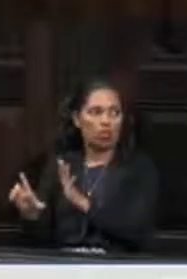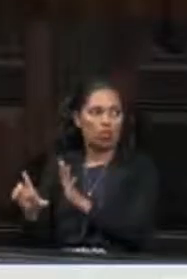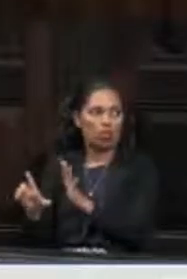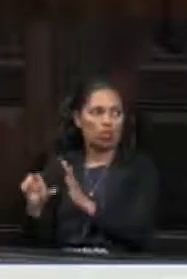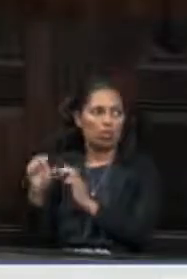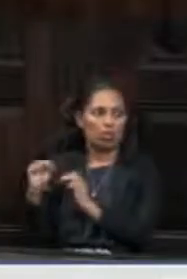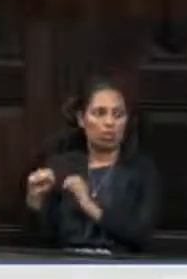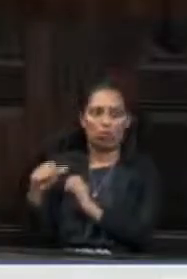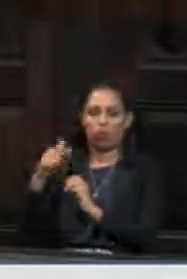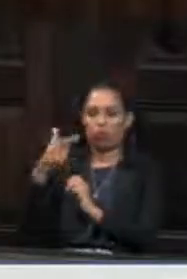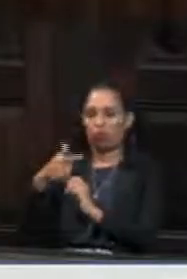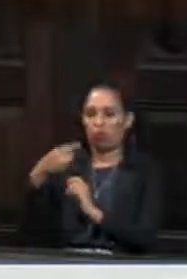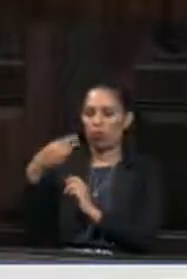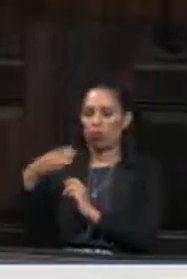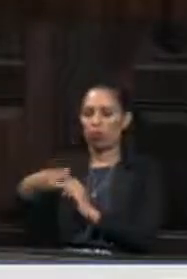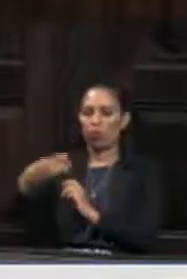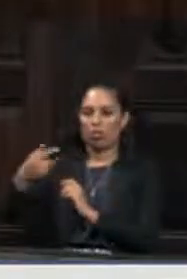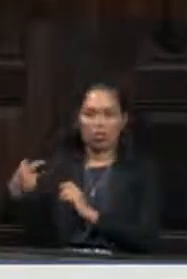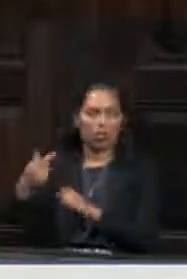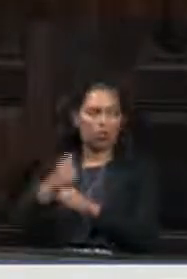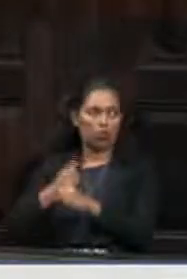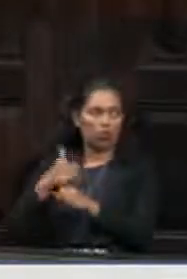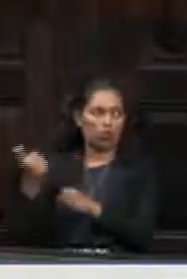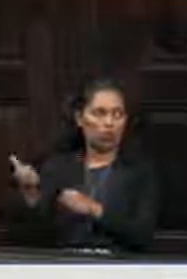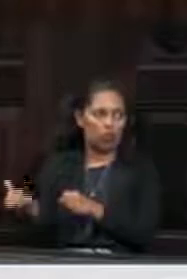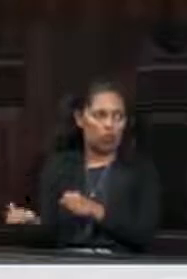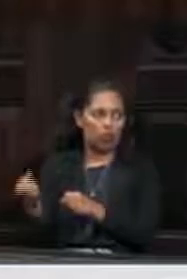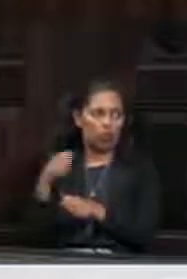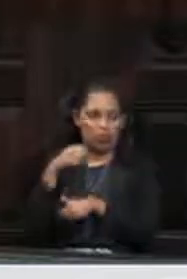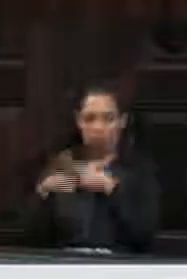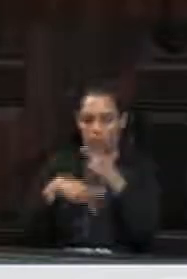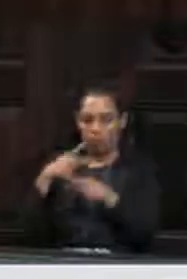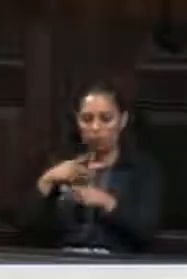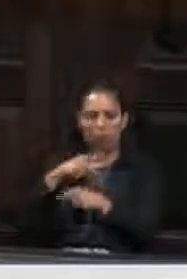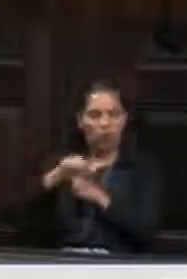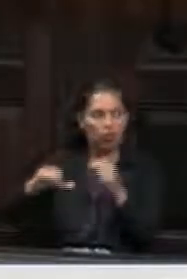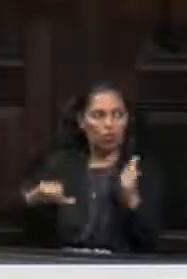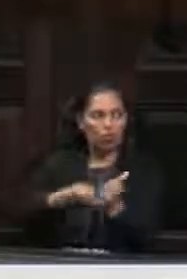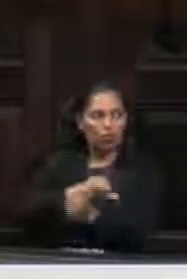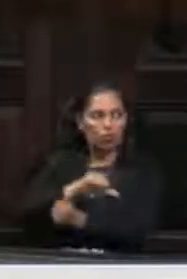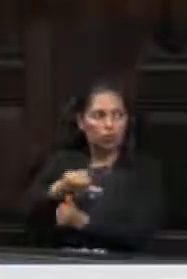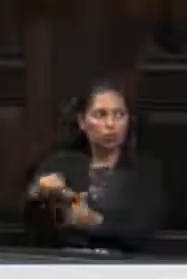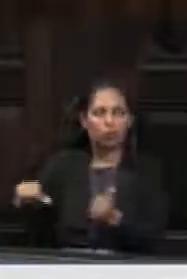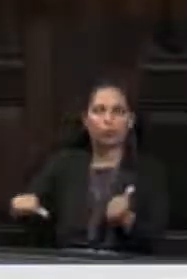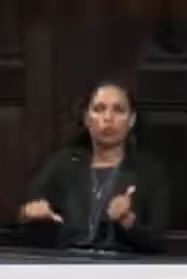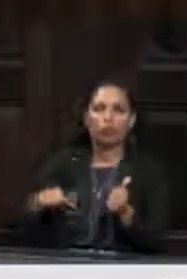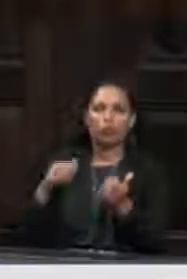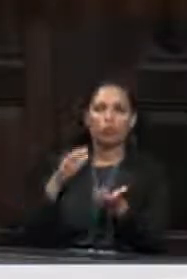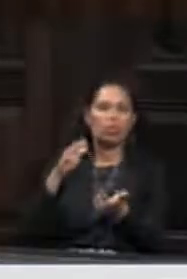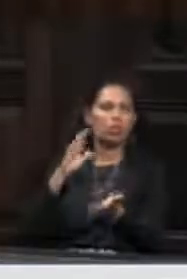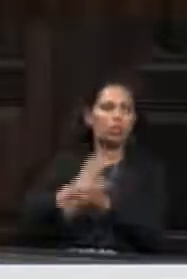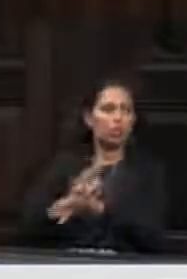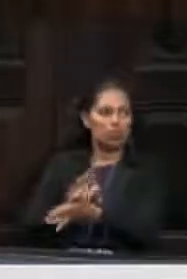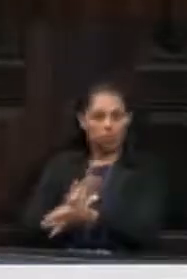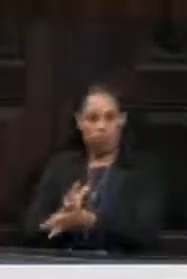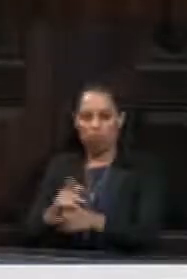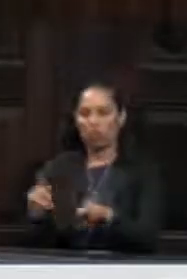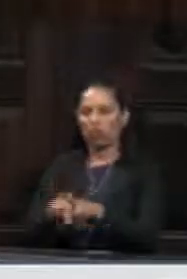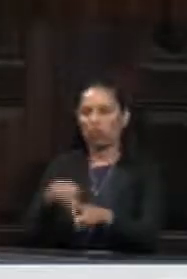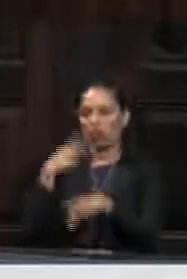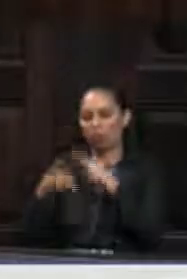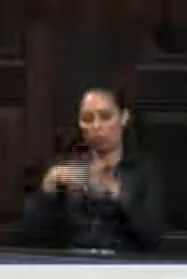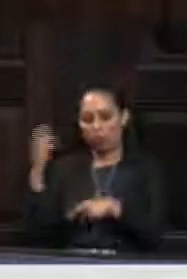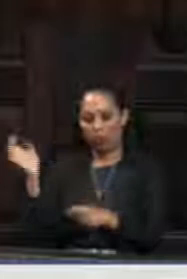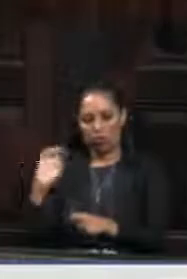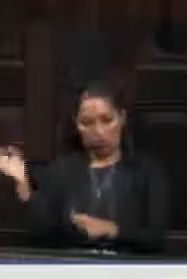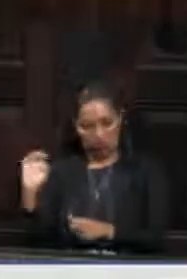PLS 237/2016, que propõe a reforma do Código Penal e também trata sobre a homofobia.